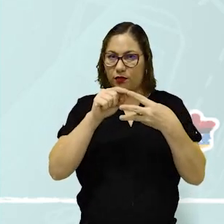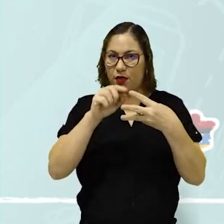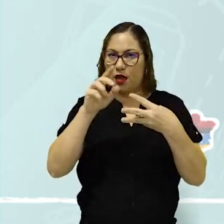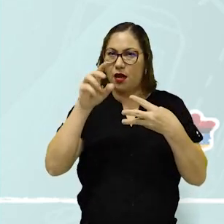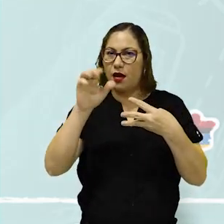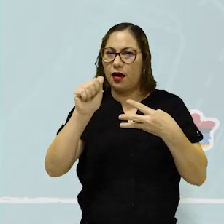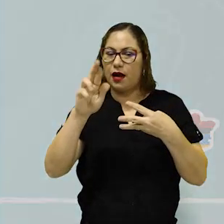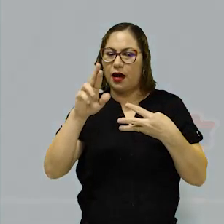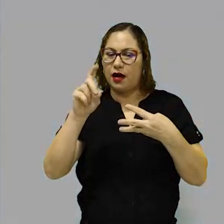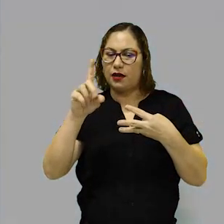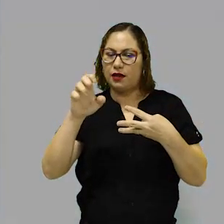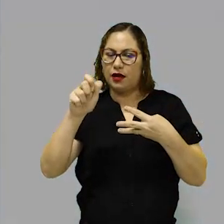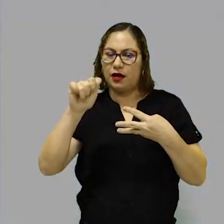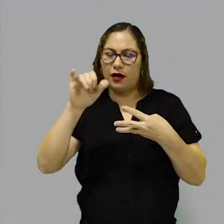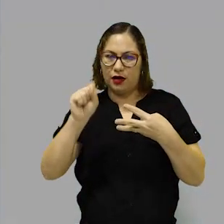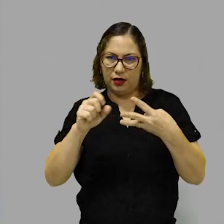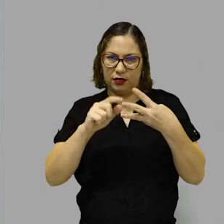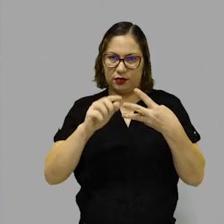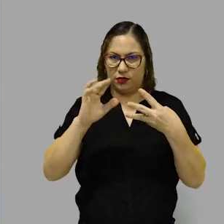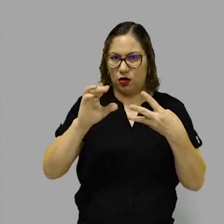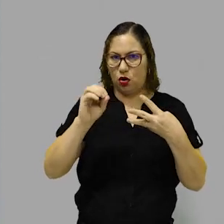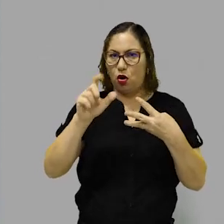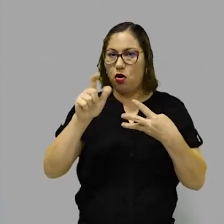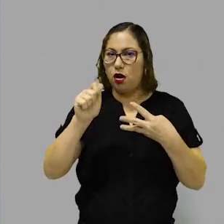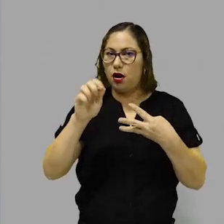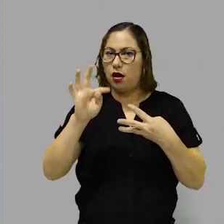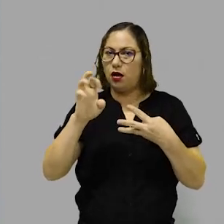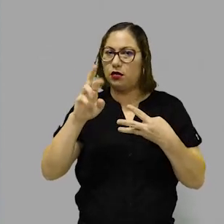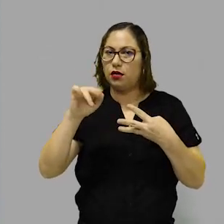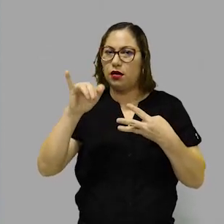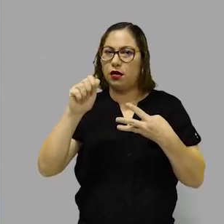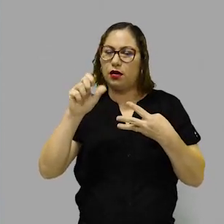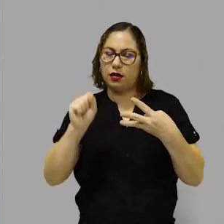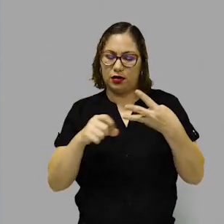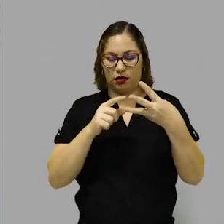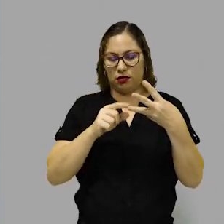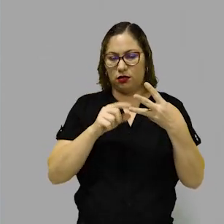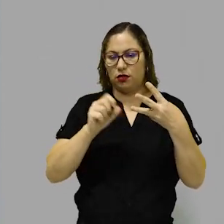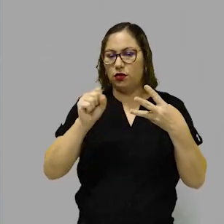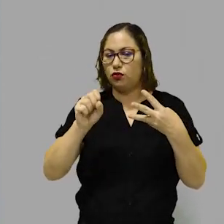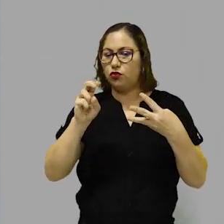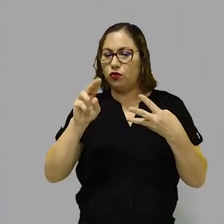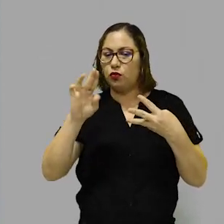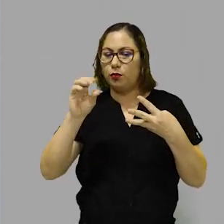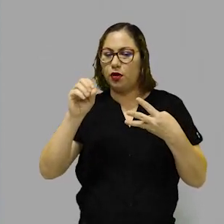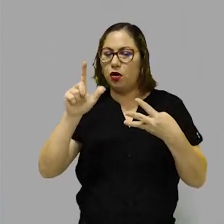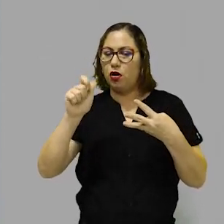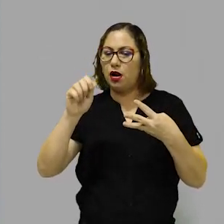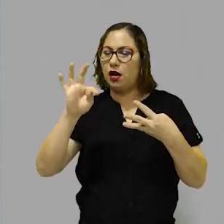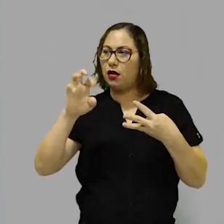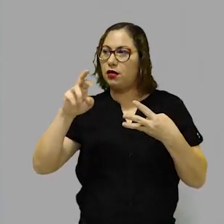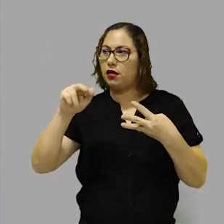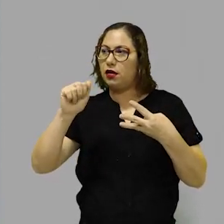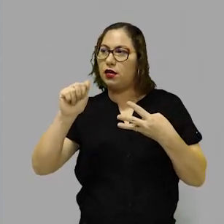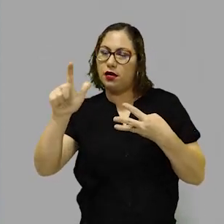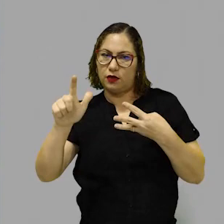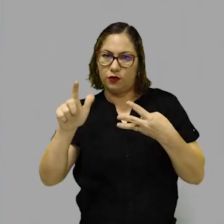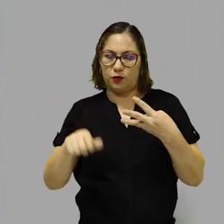subcolaterais. Foi isso tudo que nós acabamos de falar. Qual é o significado do ponto subcolateral